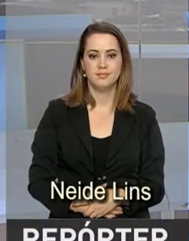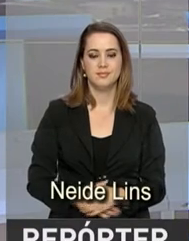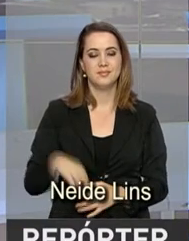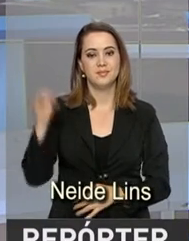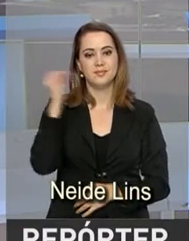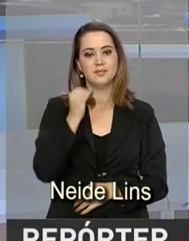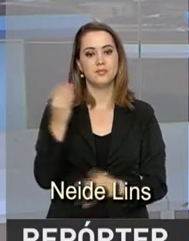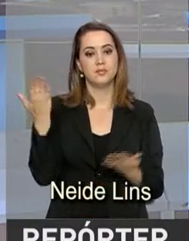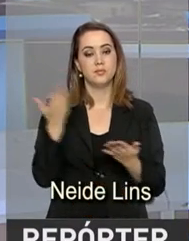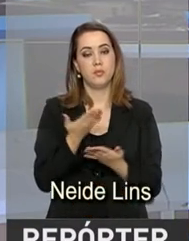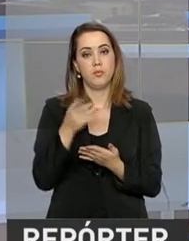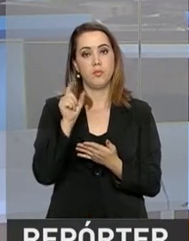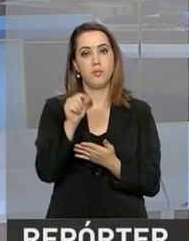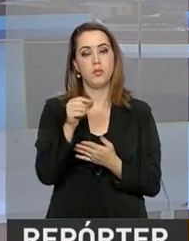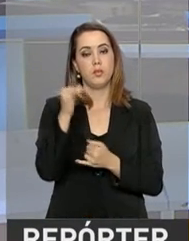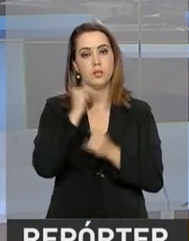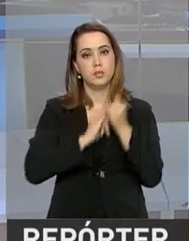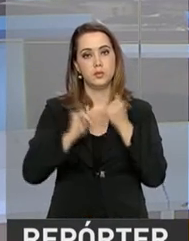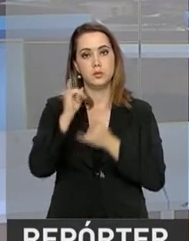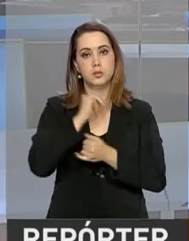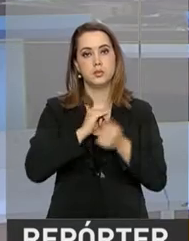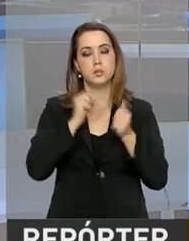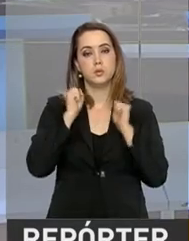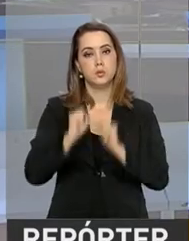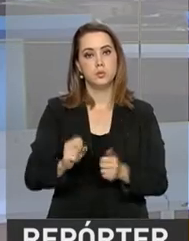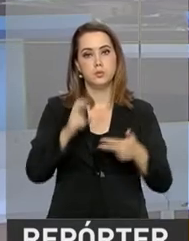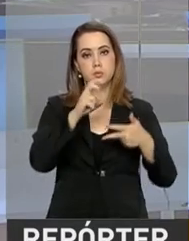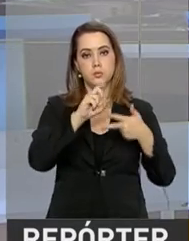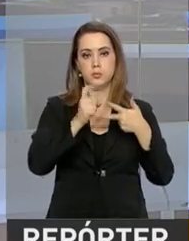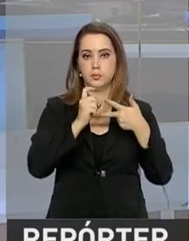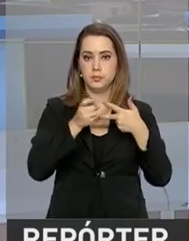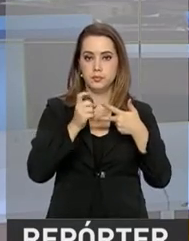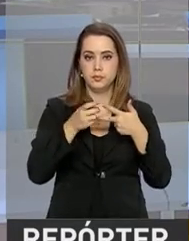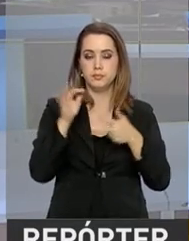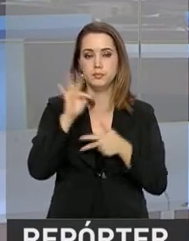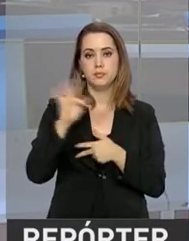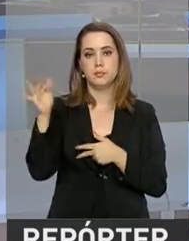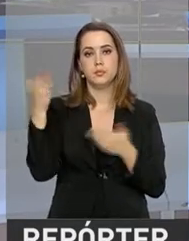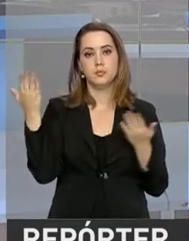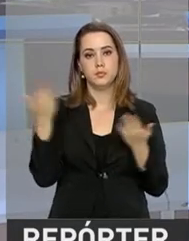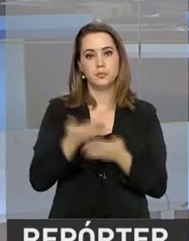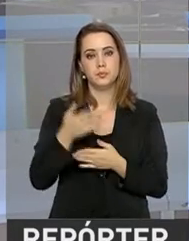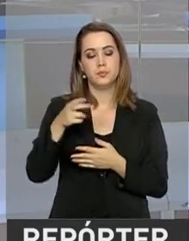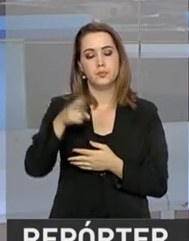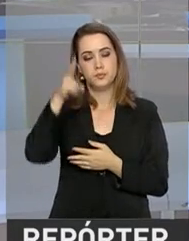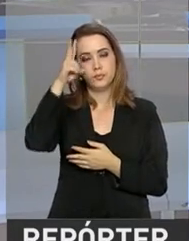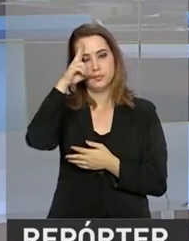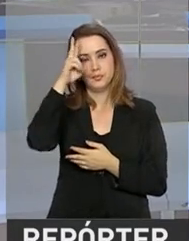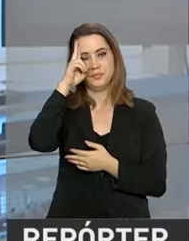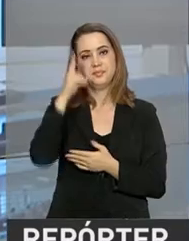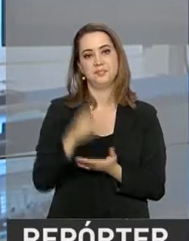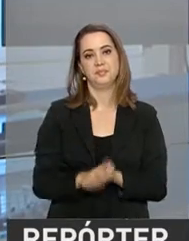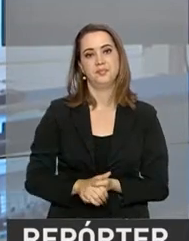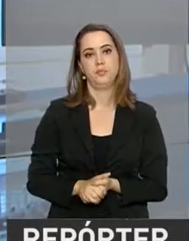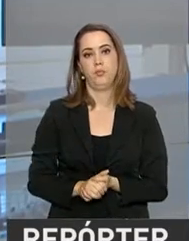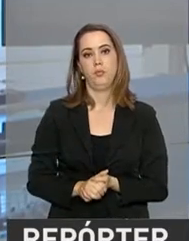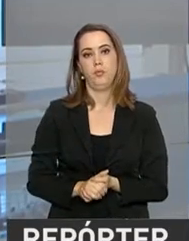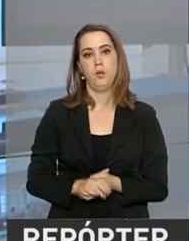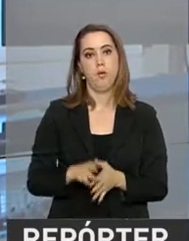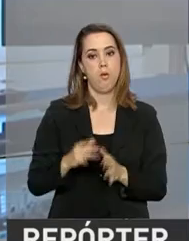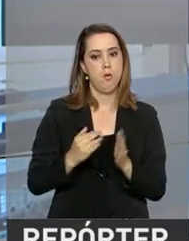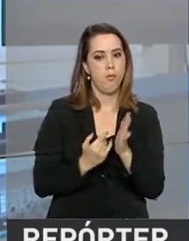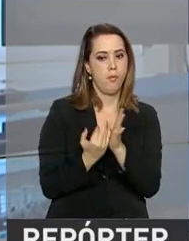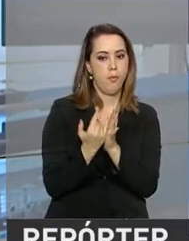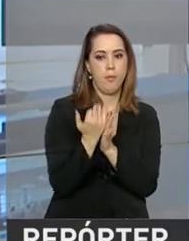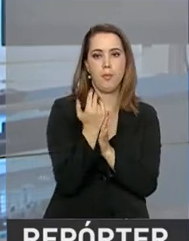Olá, estamos de volta com as notícias do Poder Executivo Federal, na última edição do Repórter NBR, nesta segunda-feira. Maior